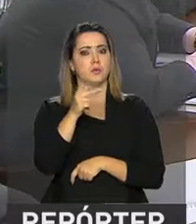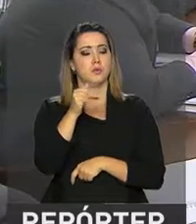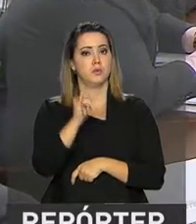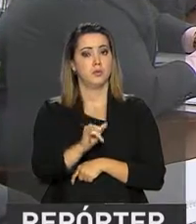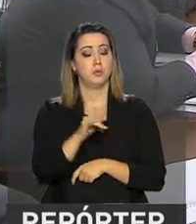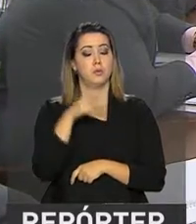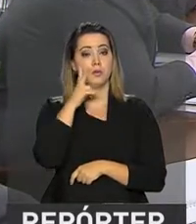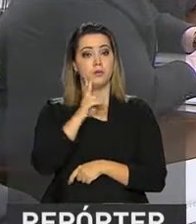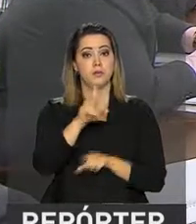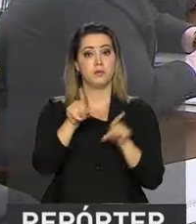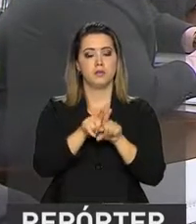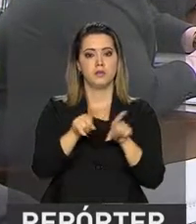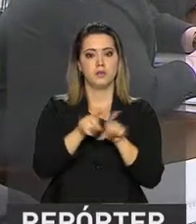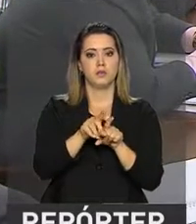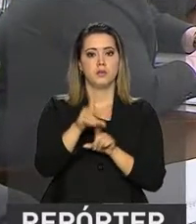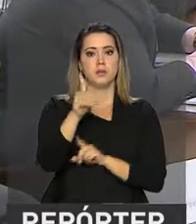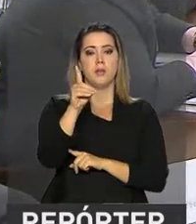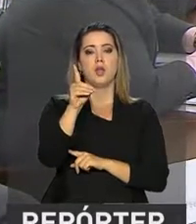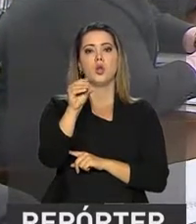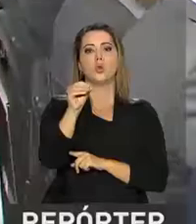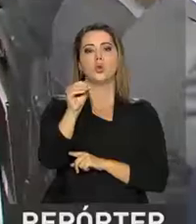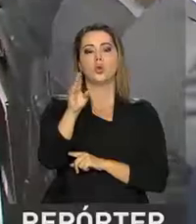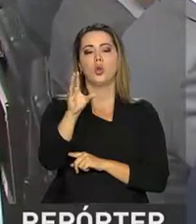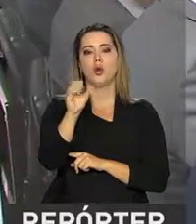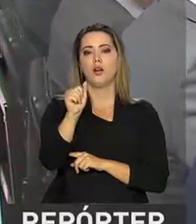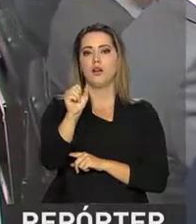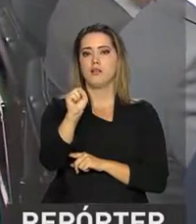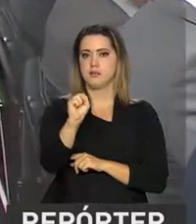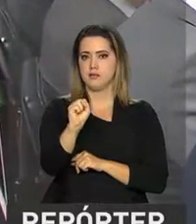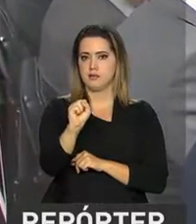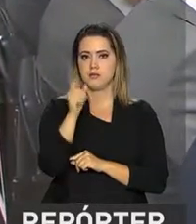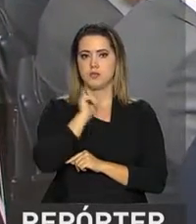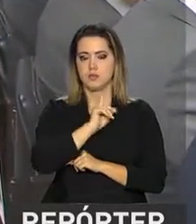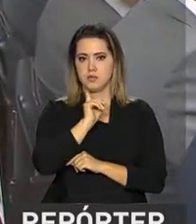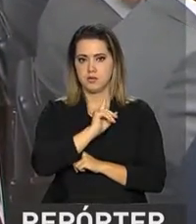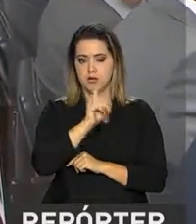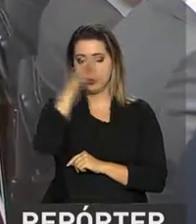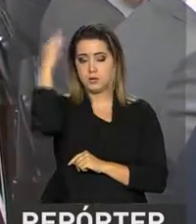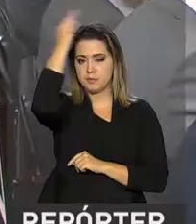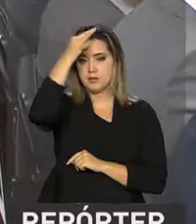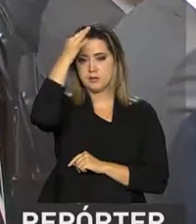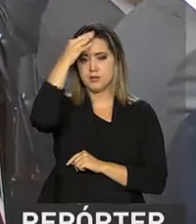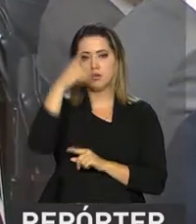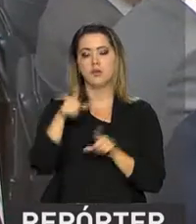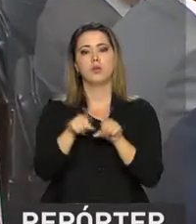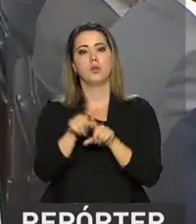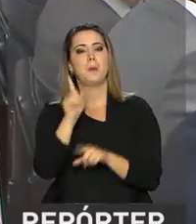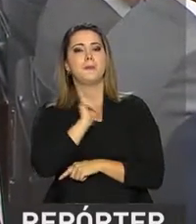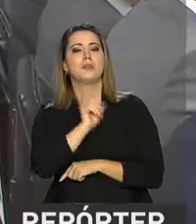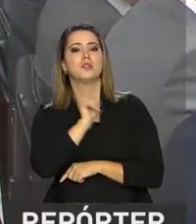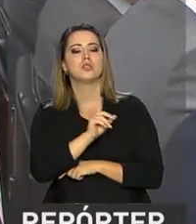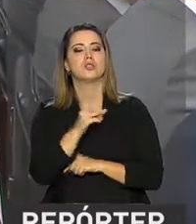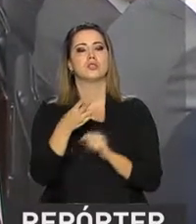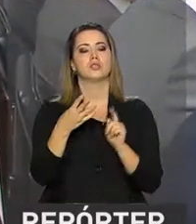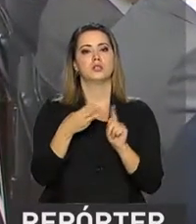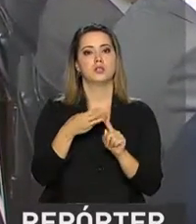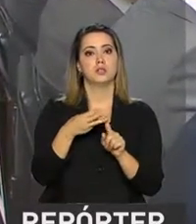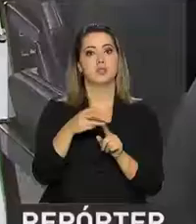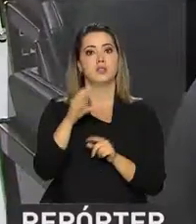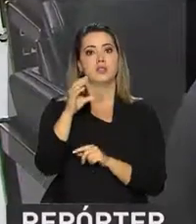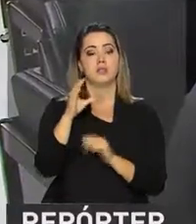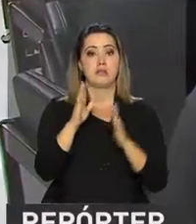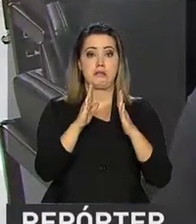prevê ainda que a companhia docas do espírito santo a companhia de armazéns e silos de minas gerais ea casa da